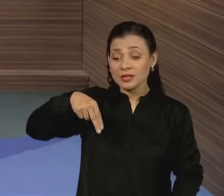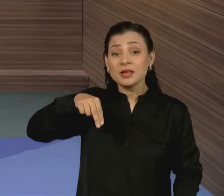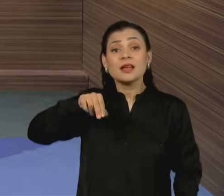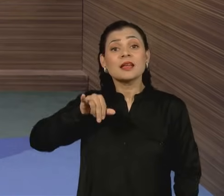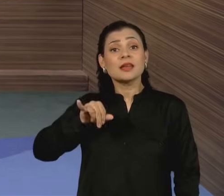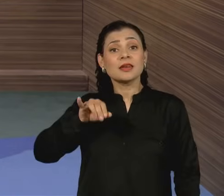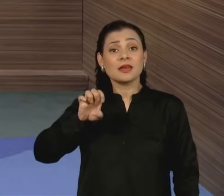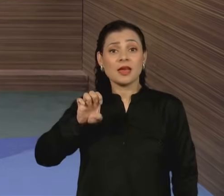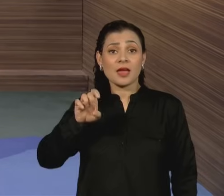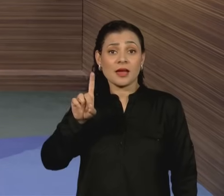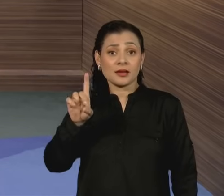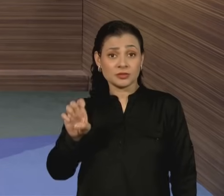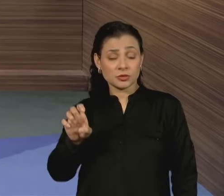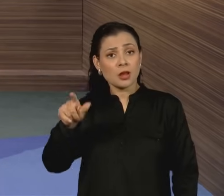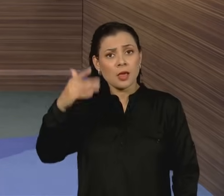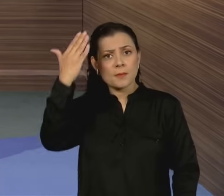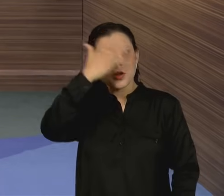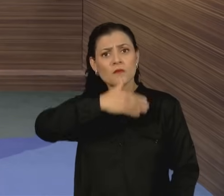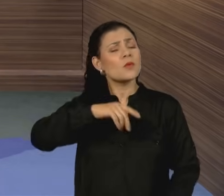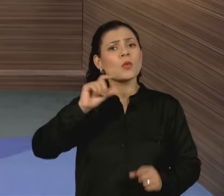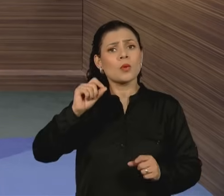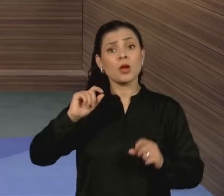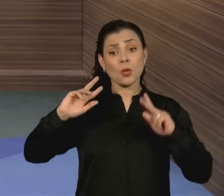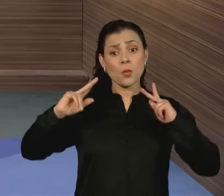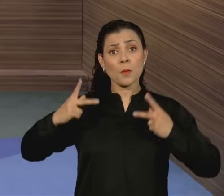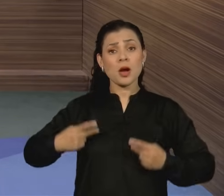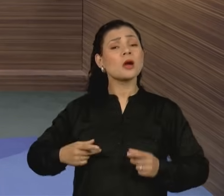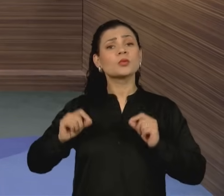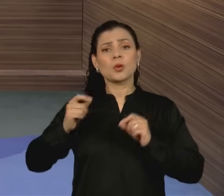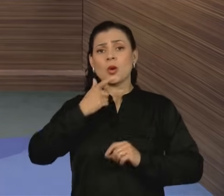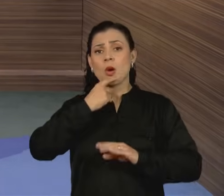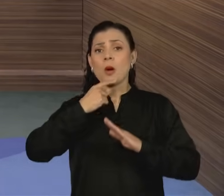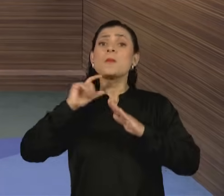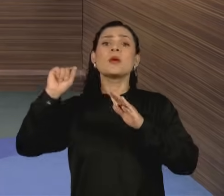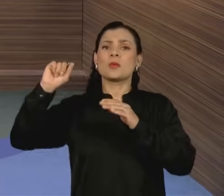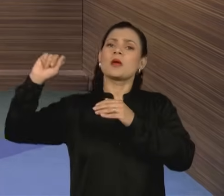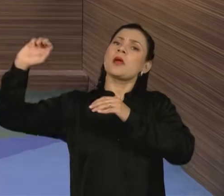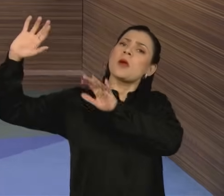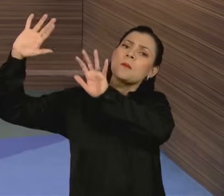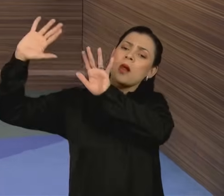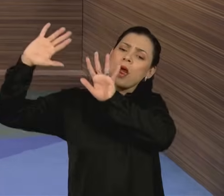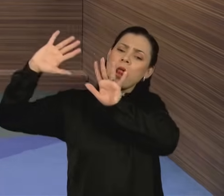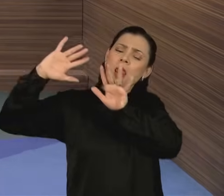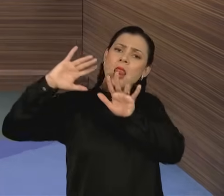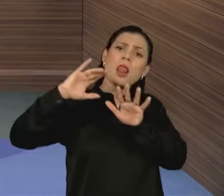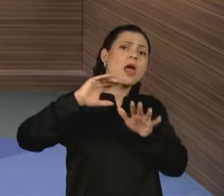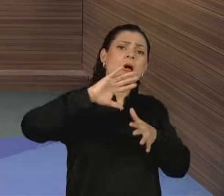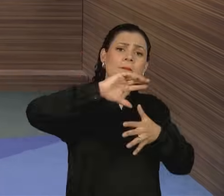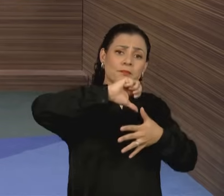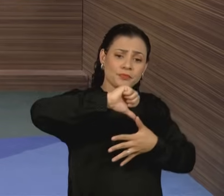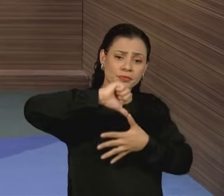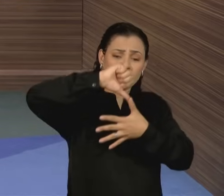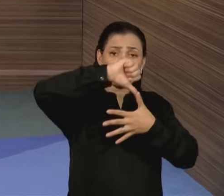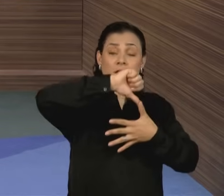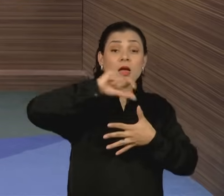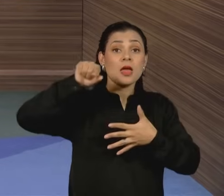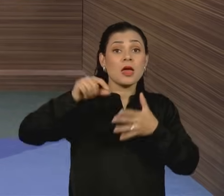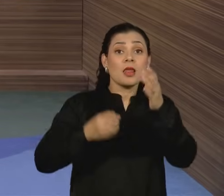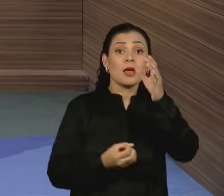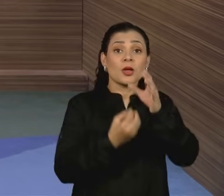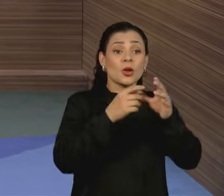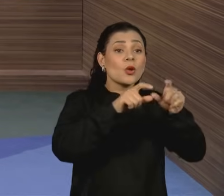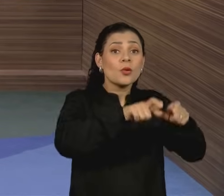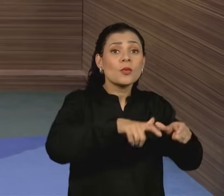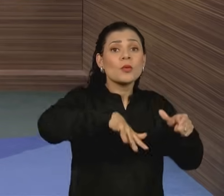comprovou que o homem chegou à América do Sul muito tempo antes do que se imaginava. Niede criou o Parque Nacional Serra da Capivara,